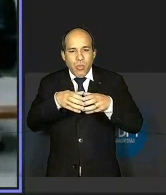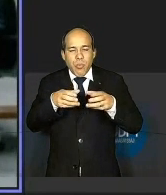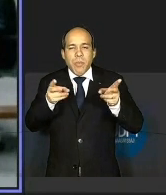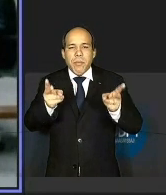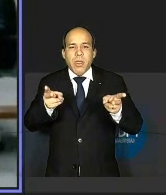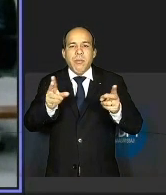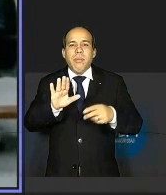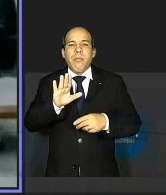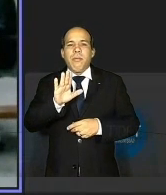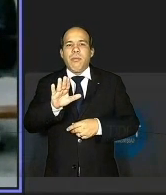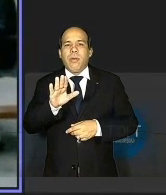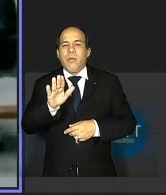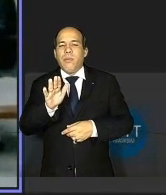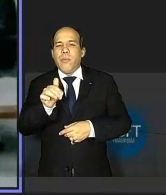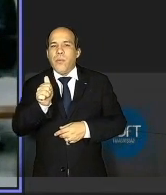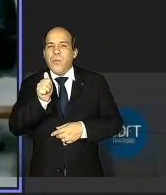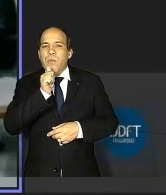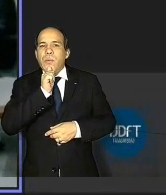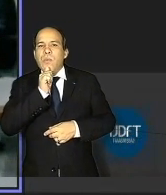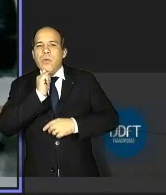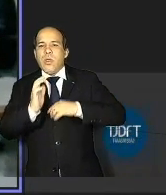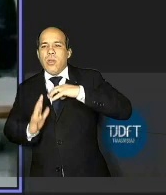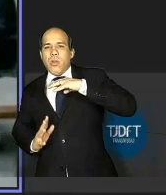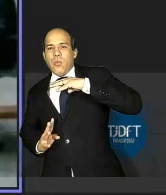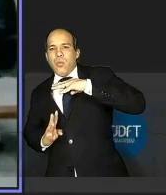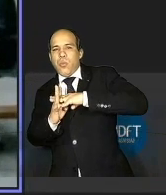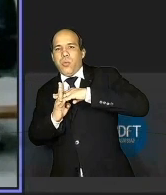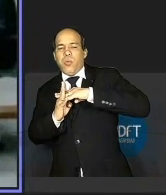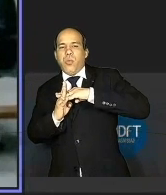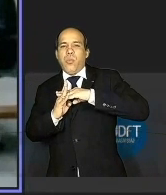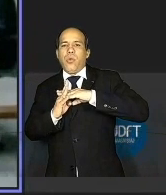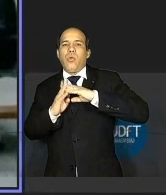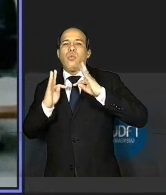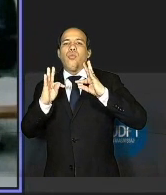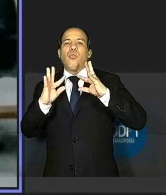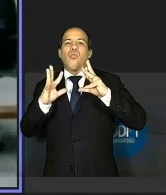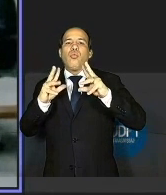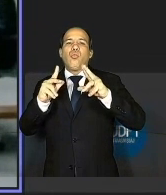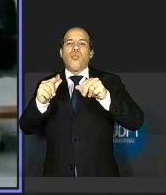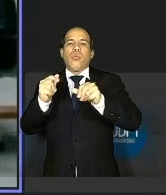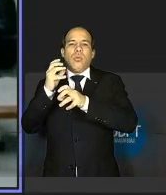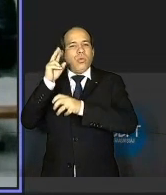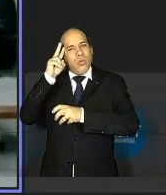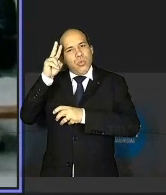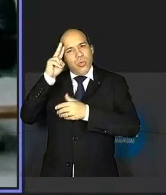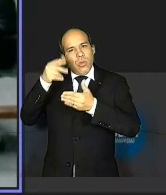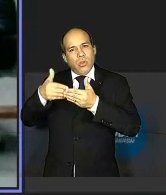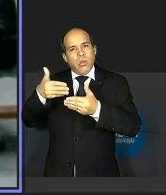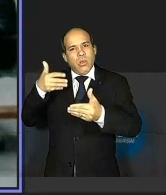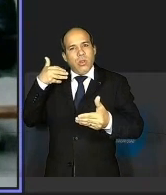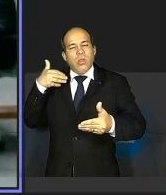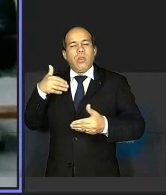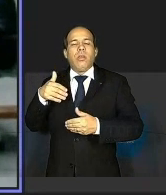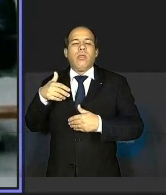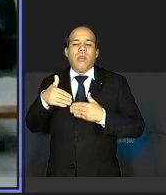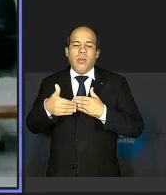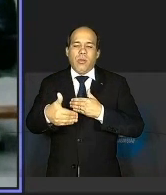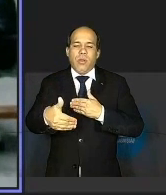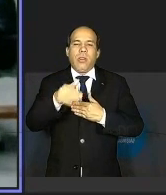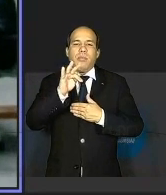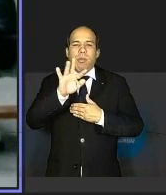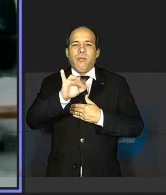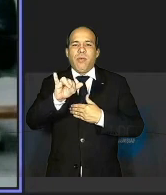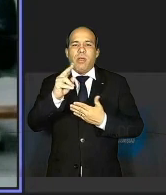são as mesmas, mas ainda não chegou, não galgou o topo da carreira, e que em